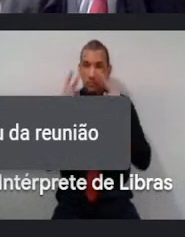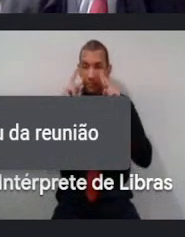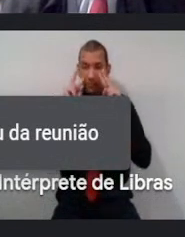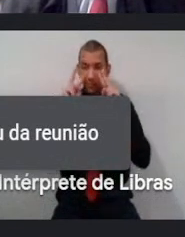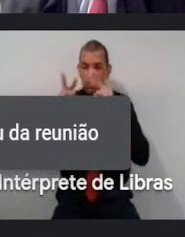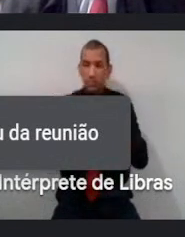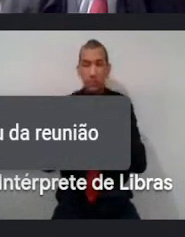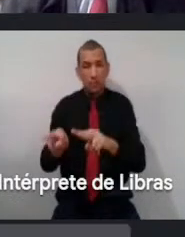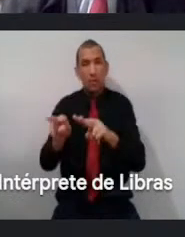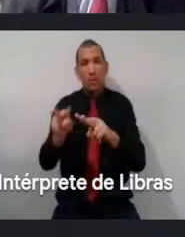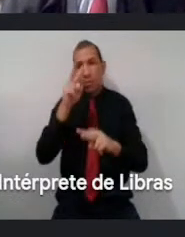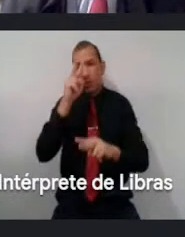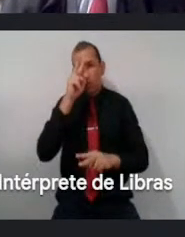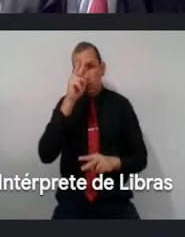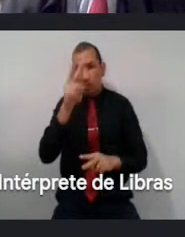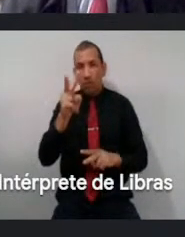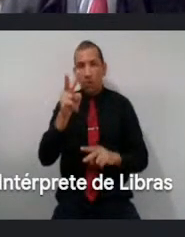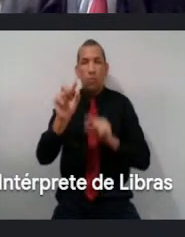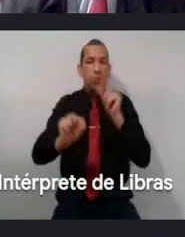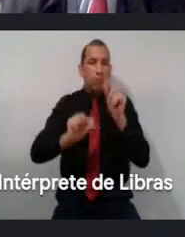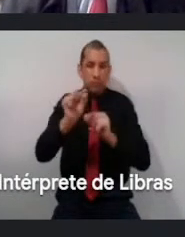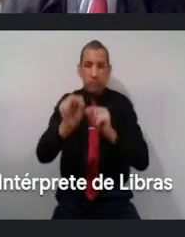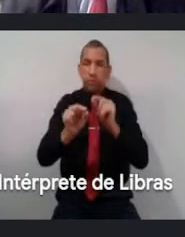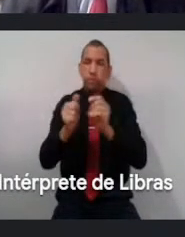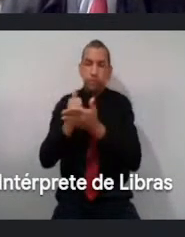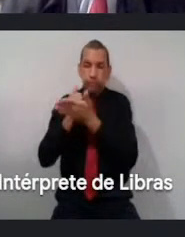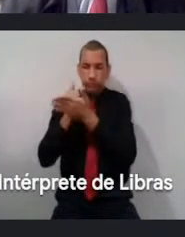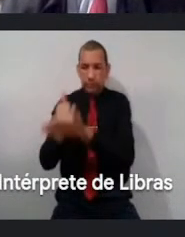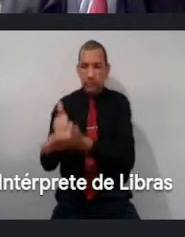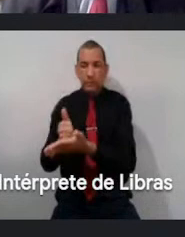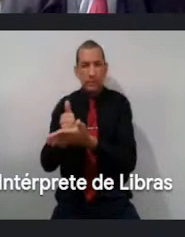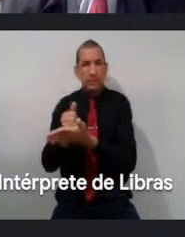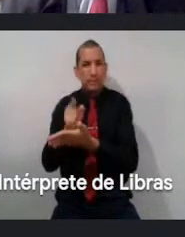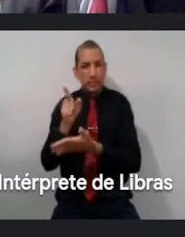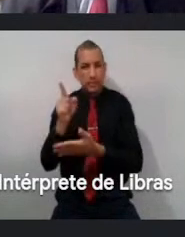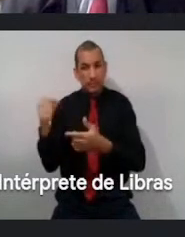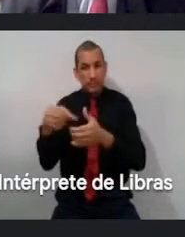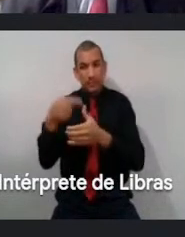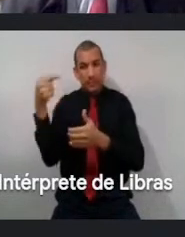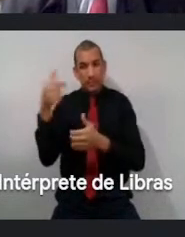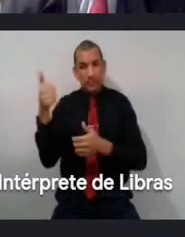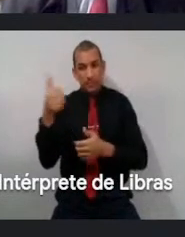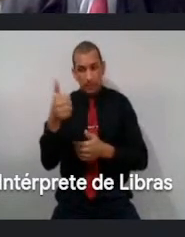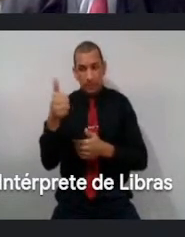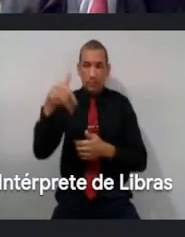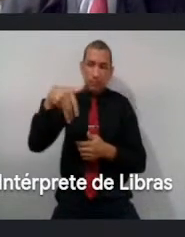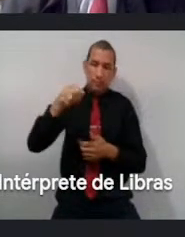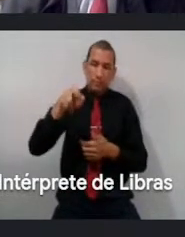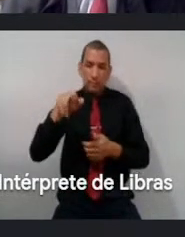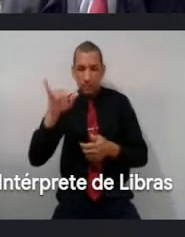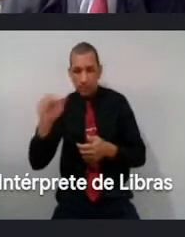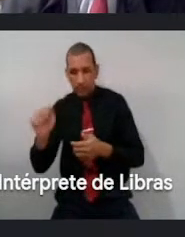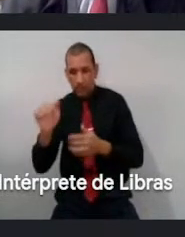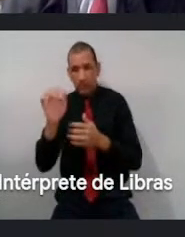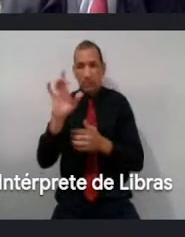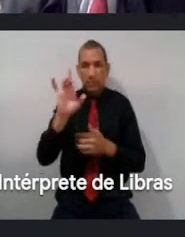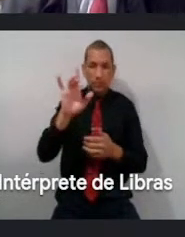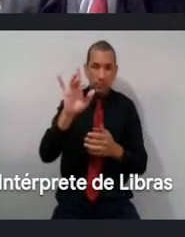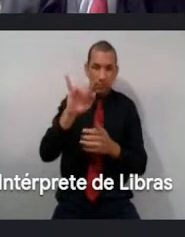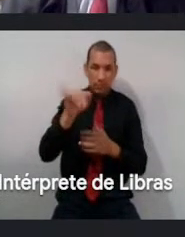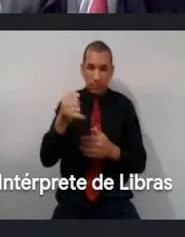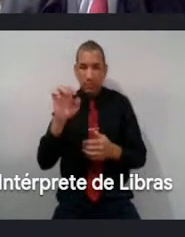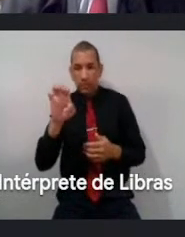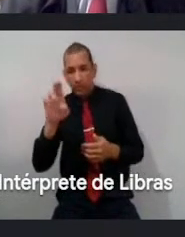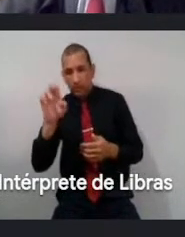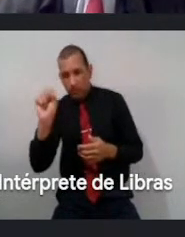indícios apontam fortemente para uma participação da primeira recorrente seria a senhora Maria de Jesus genitora